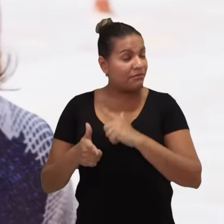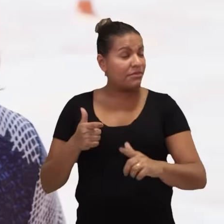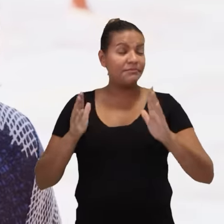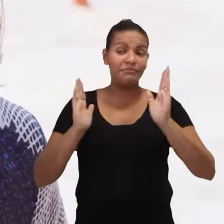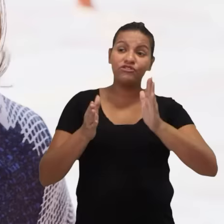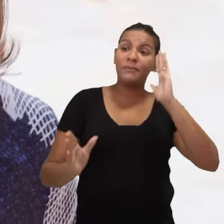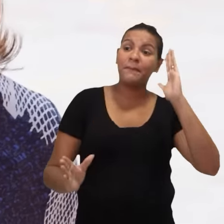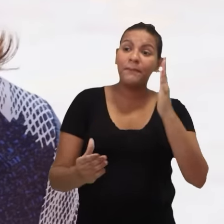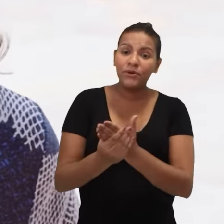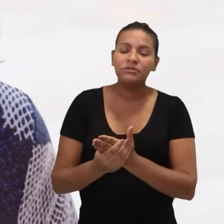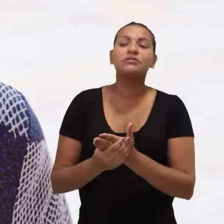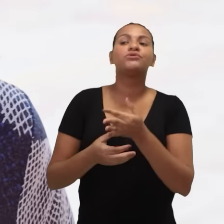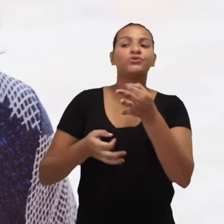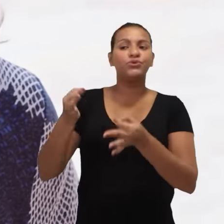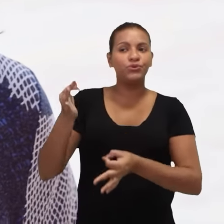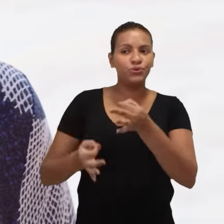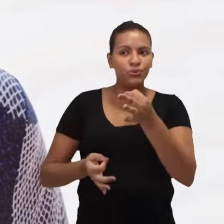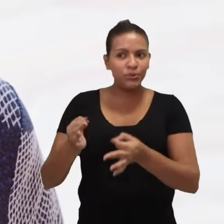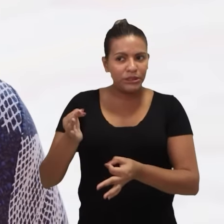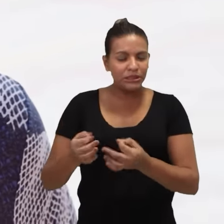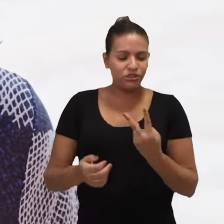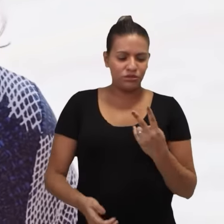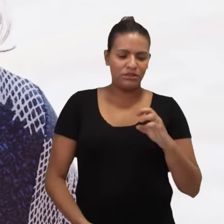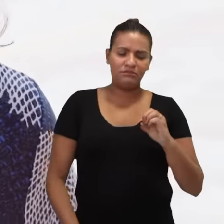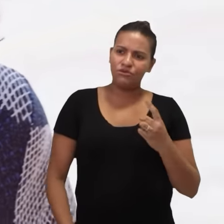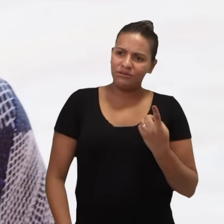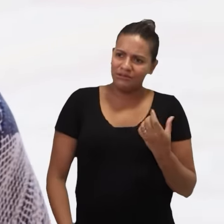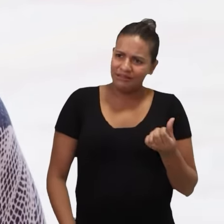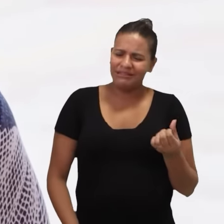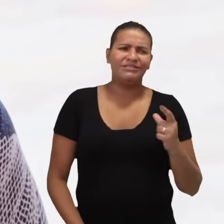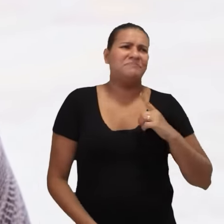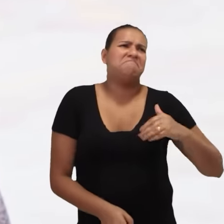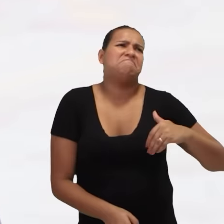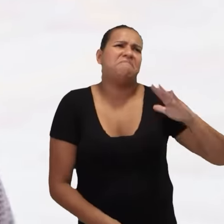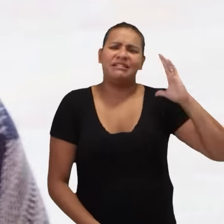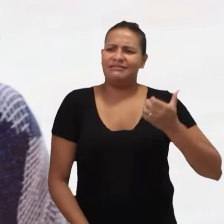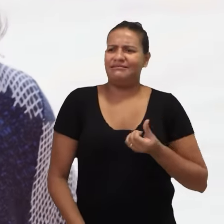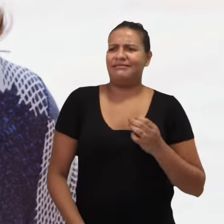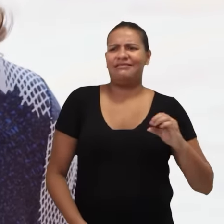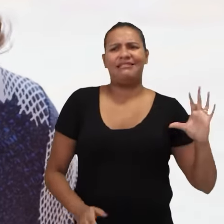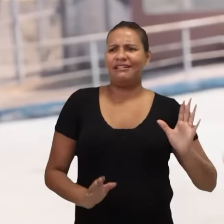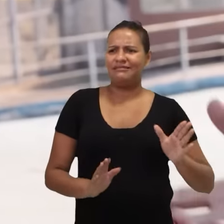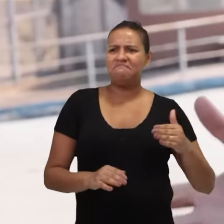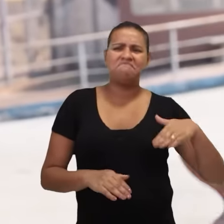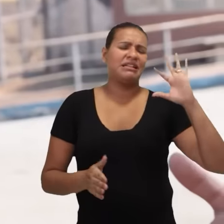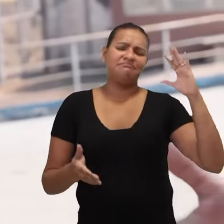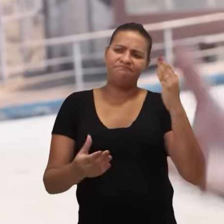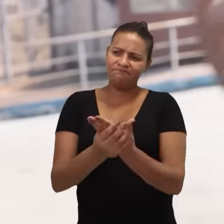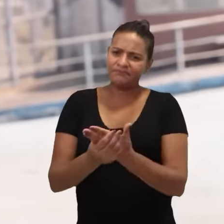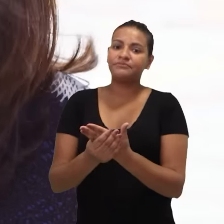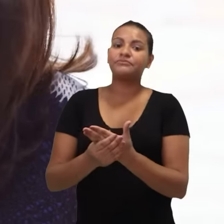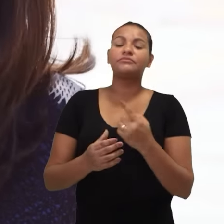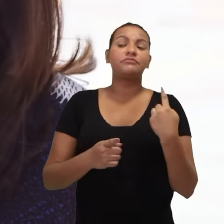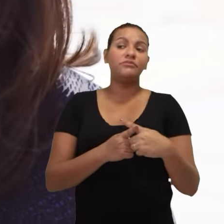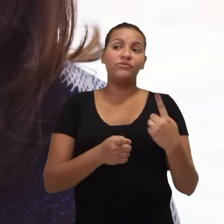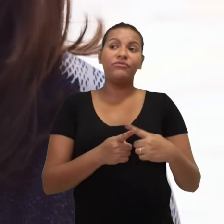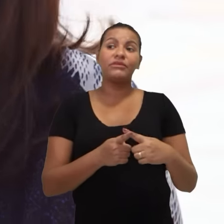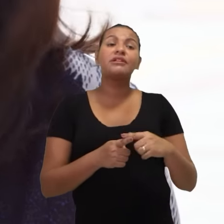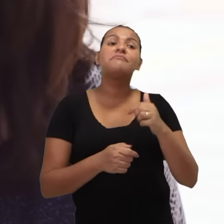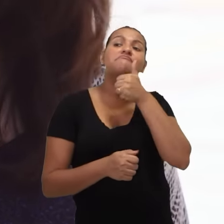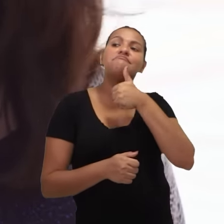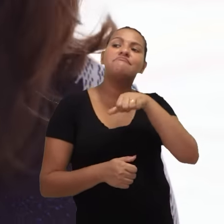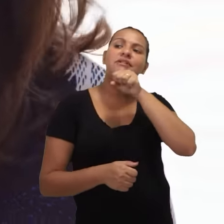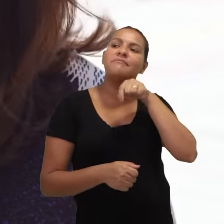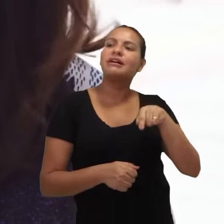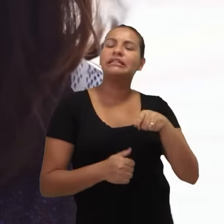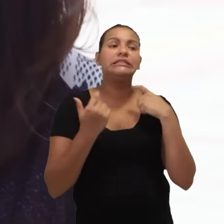Nós tínhamos muitas ações judiciais, mais de 600 no ano de 2016, pedindo uma vaga na creche. Muitas mães desesperadas, não tinham